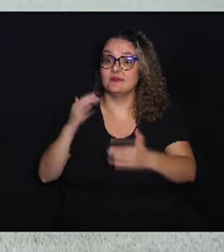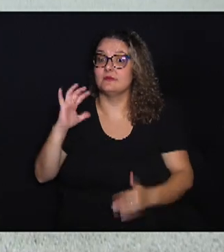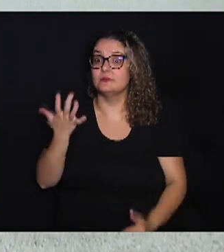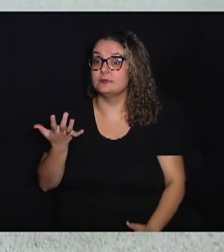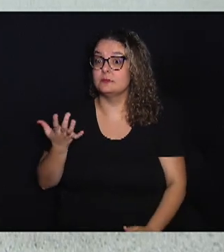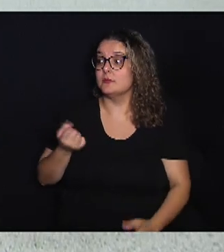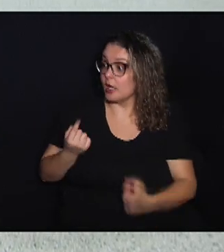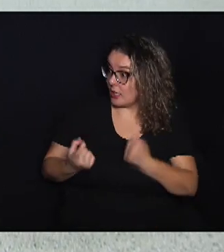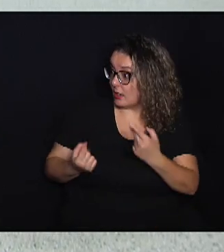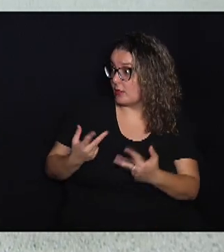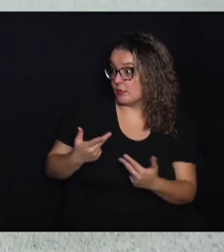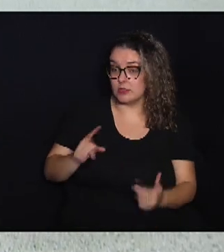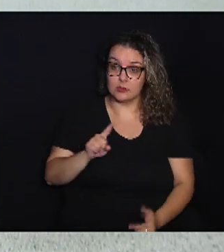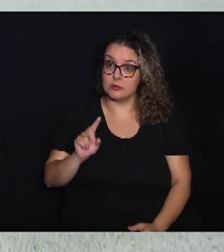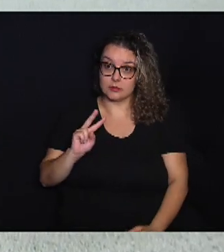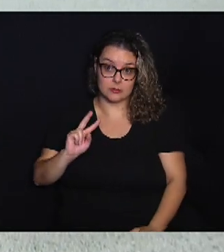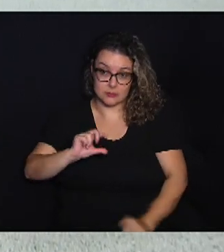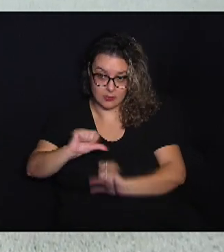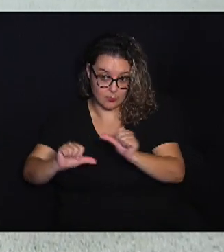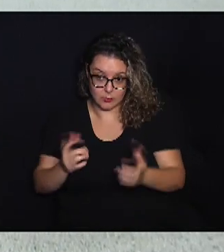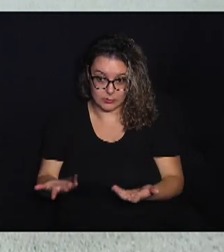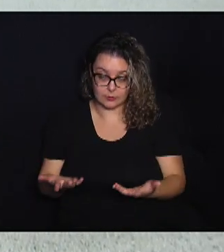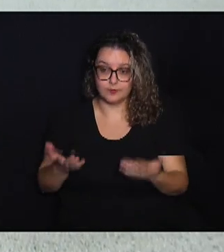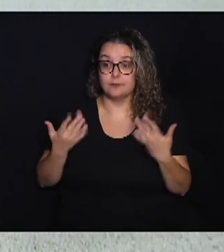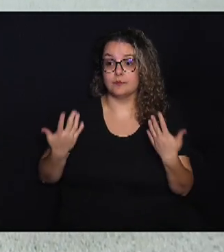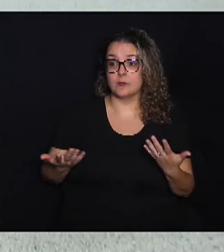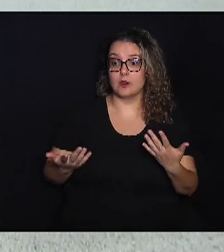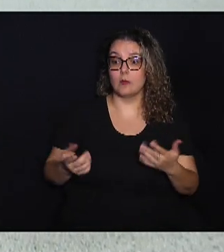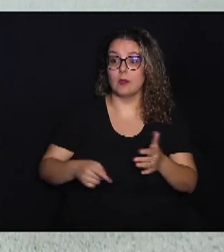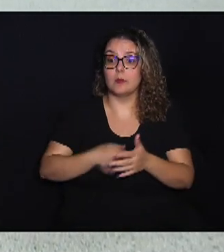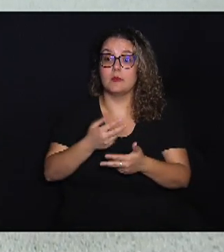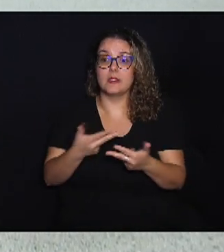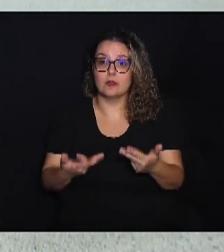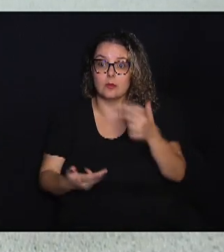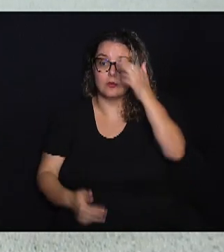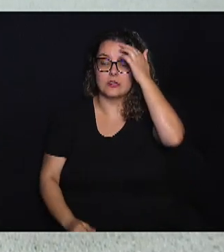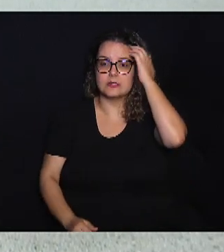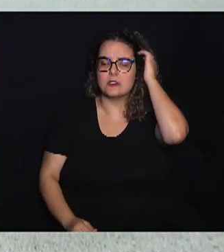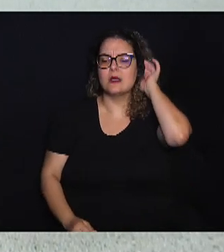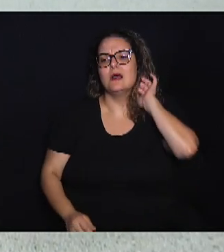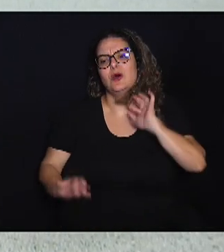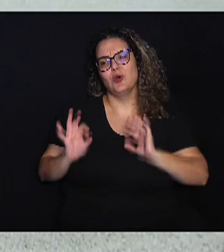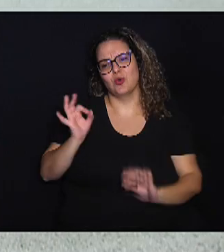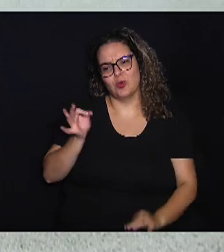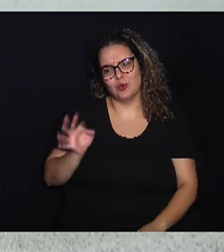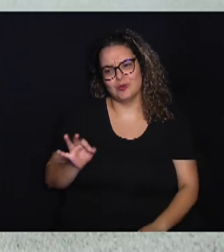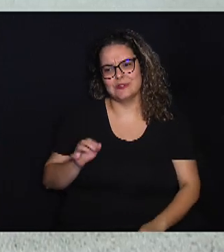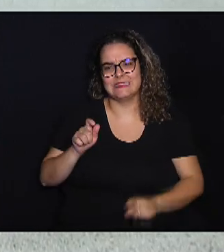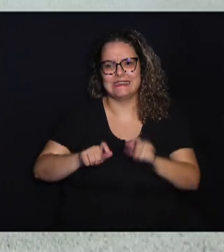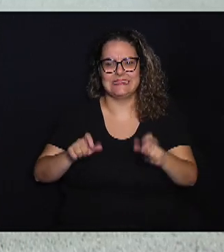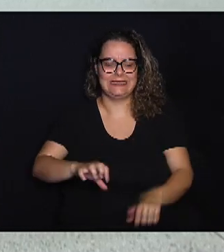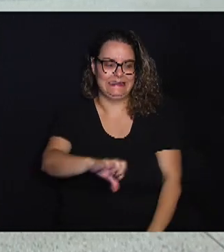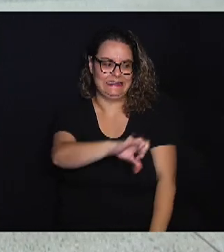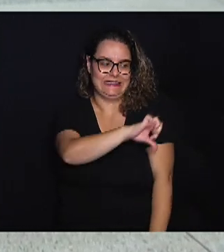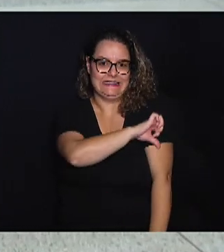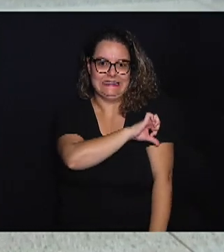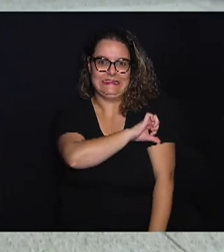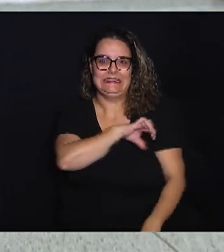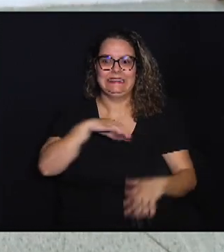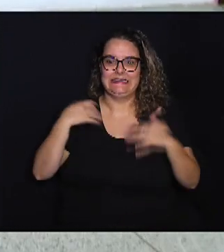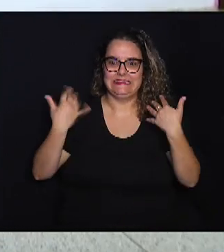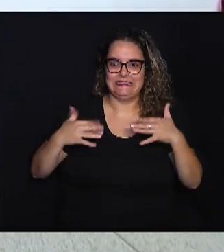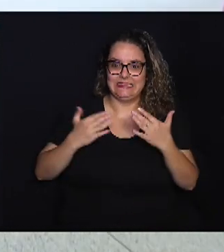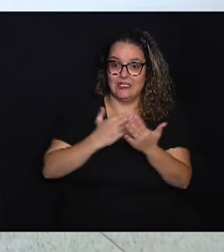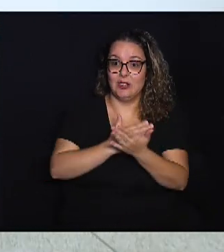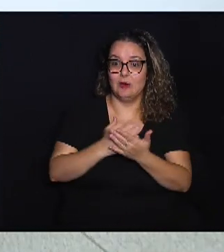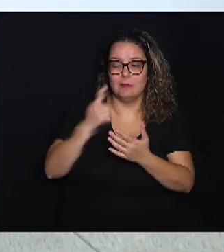algumas coisas não mudam, tá? Então, assim, o primeiro ponto, com certeza a galera que está no 9º ano agora, que está começando